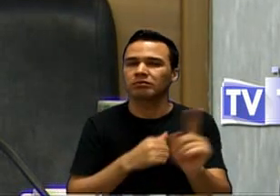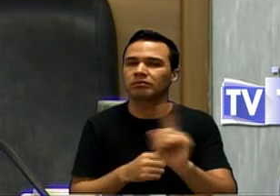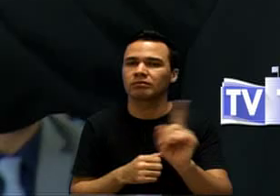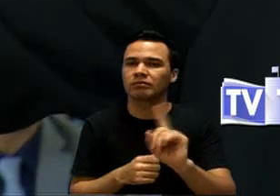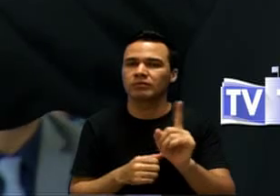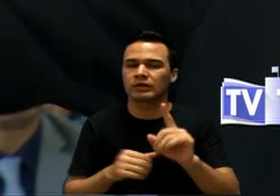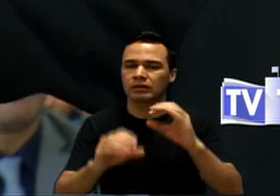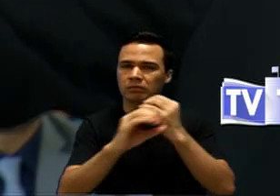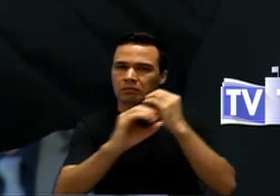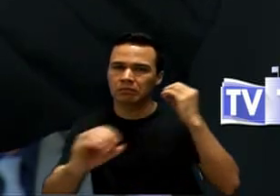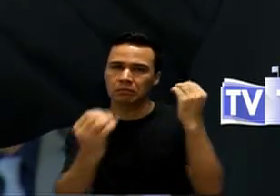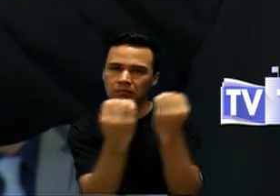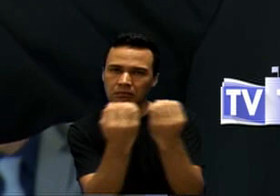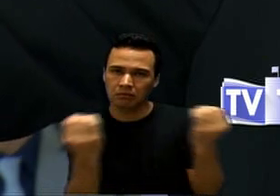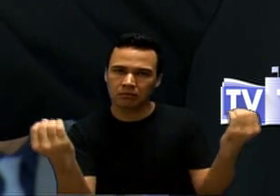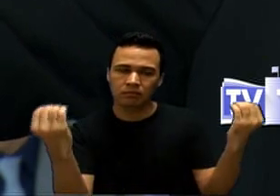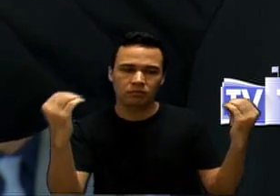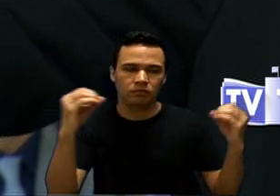em tubulação,